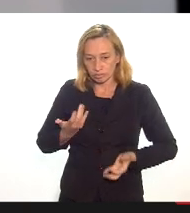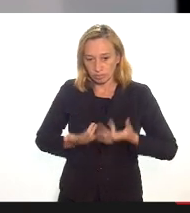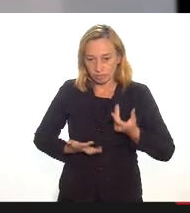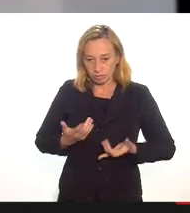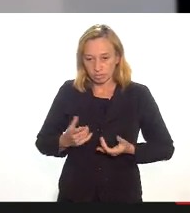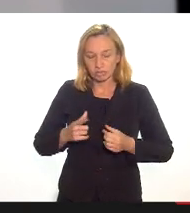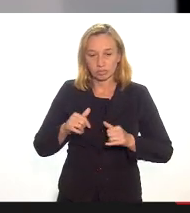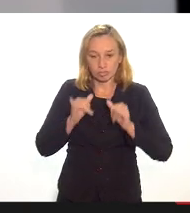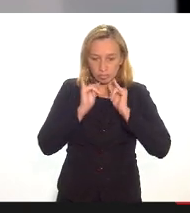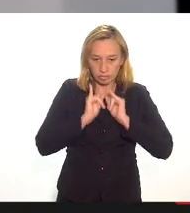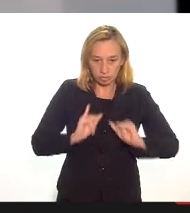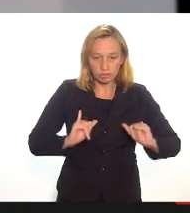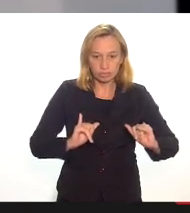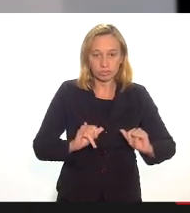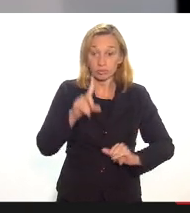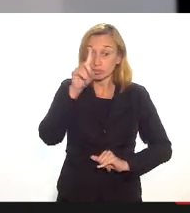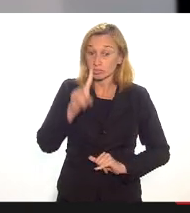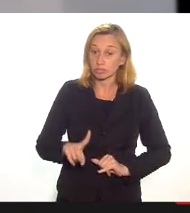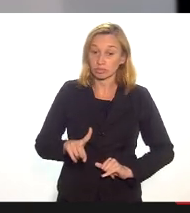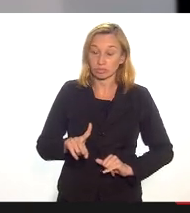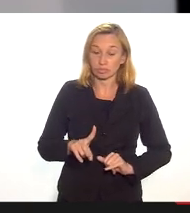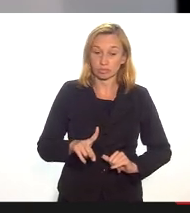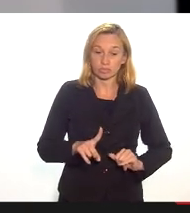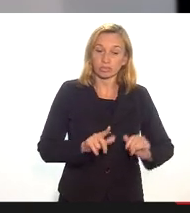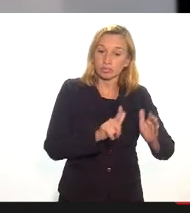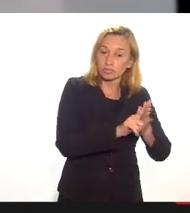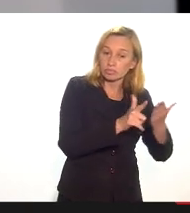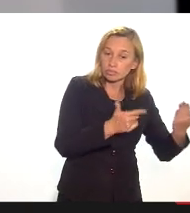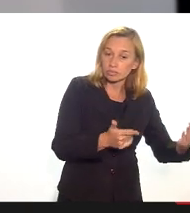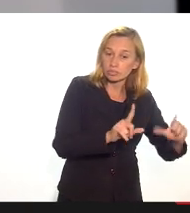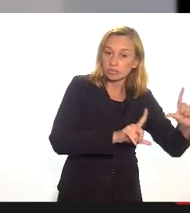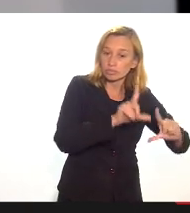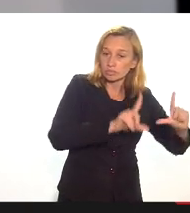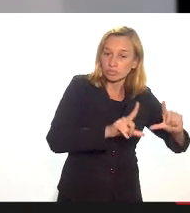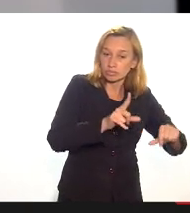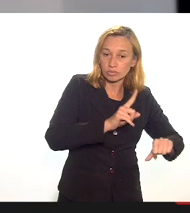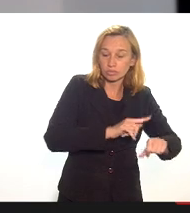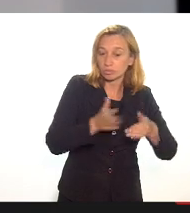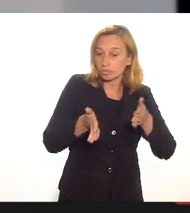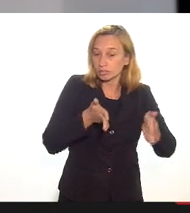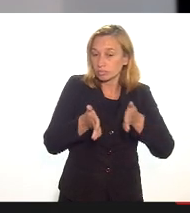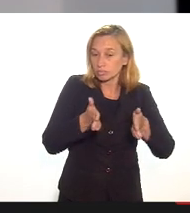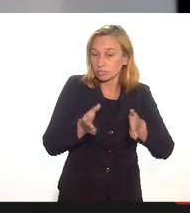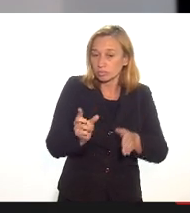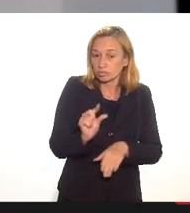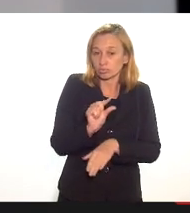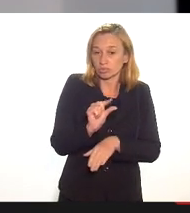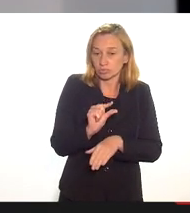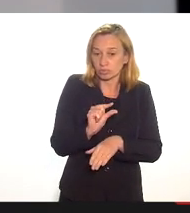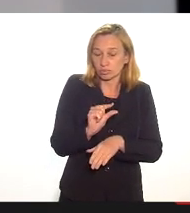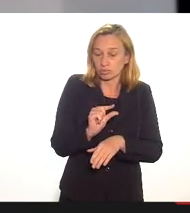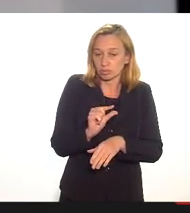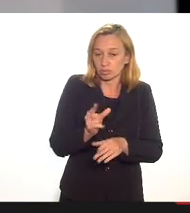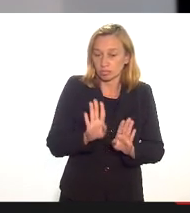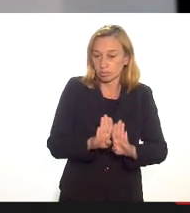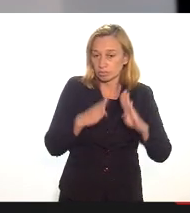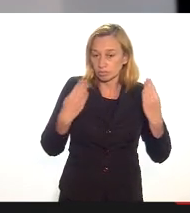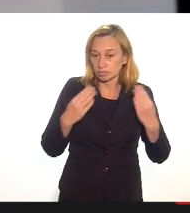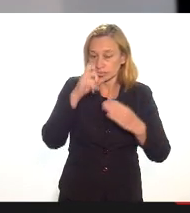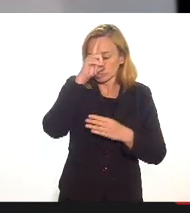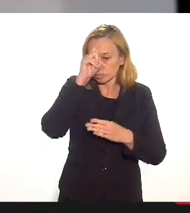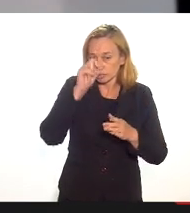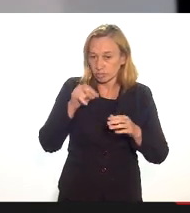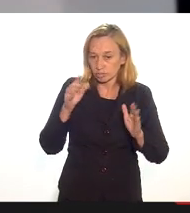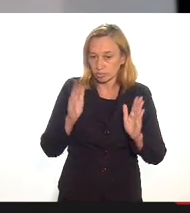declaração pública do diretor, que foi para a imprensa, inclusive, onde ele falava de um prazo curtíssimo para a reabertura do hospital. E até hoje, nada.